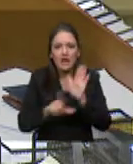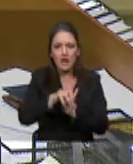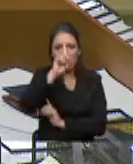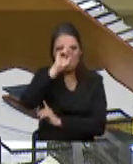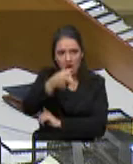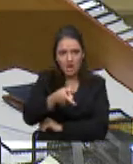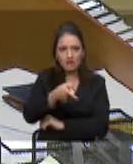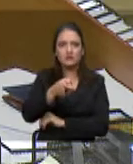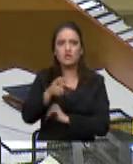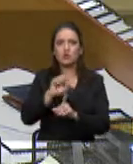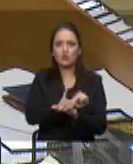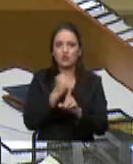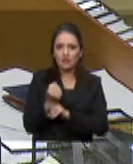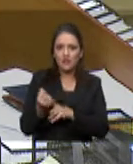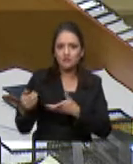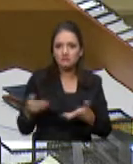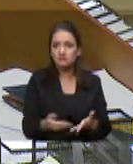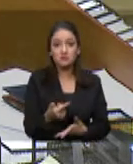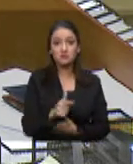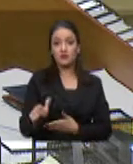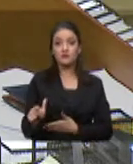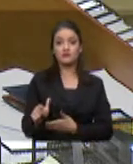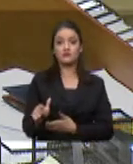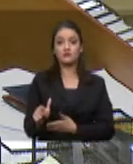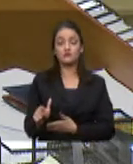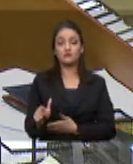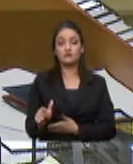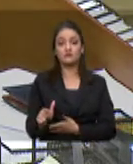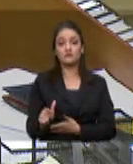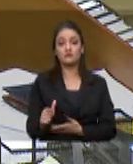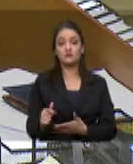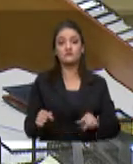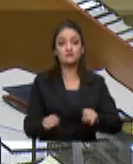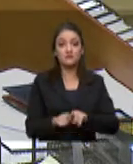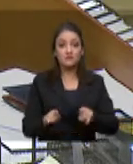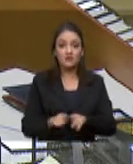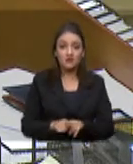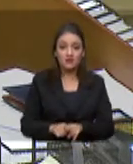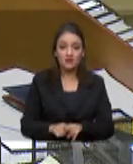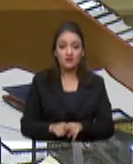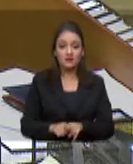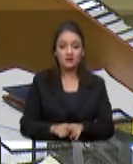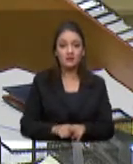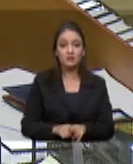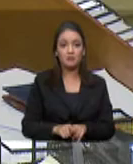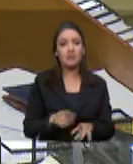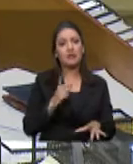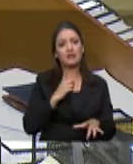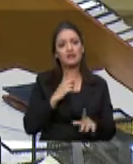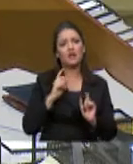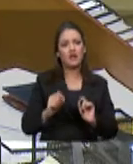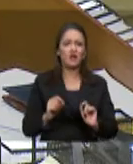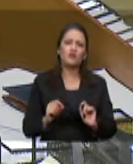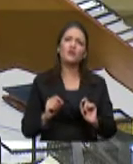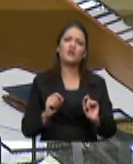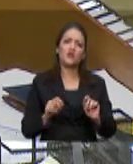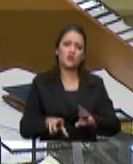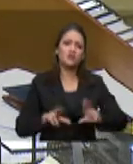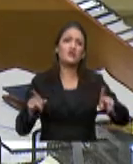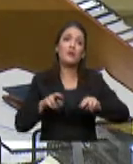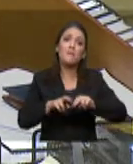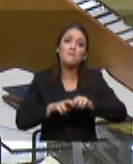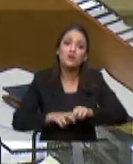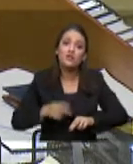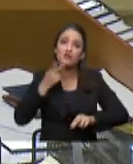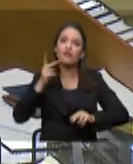determine a participação e não há, isso na minha interpretação, houve um pequeno distanciamento. Por isso que eu trato de um